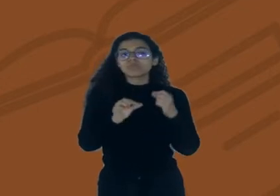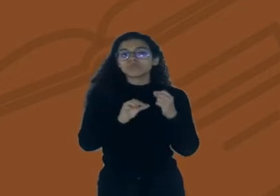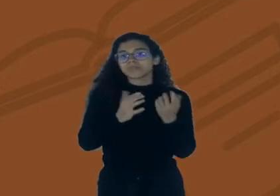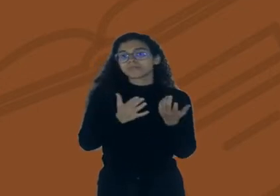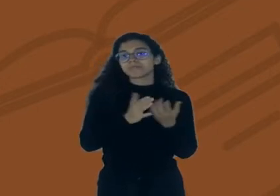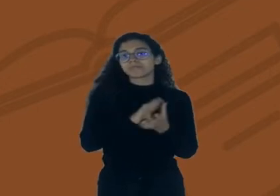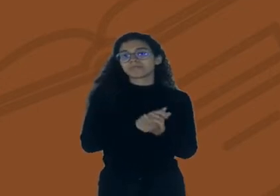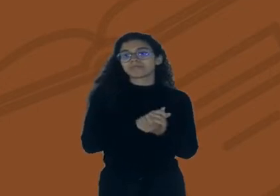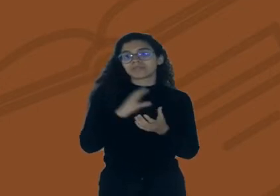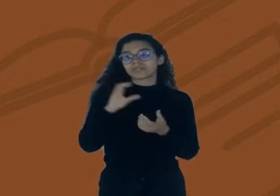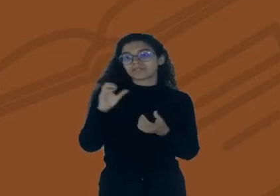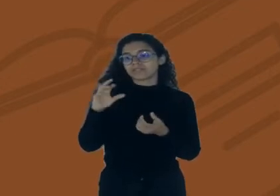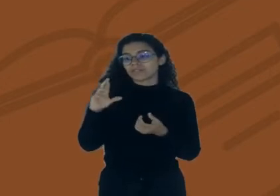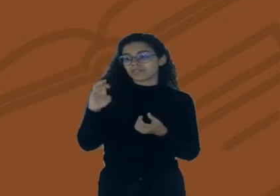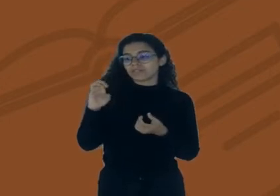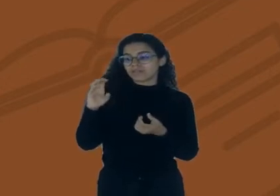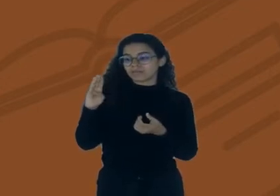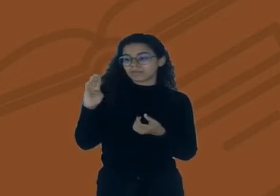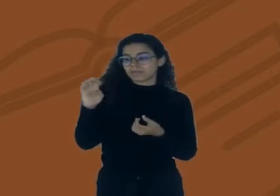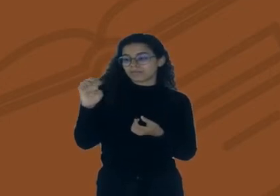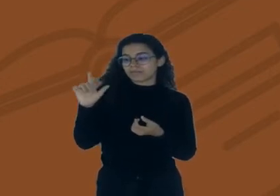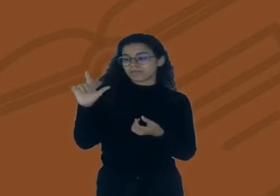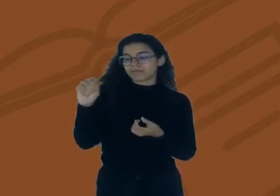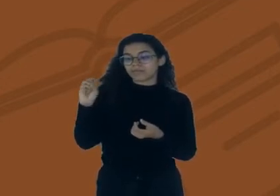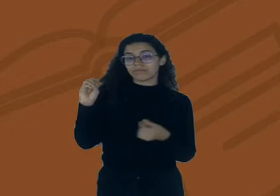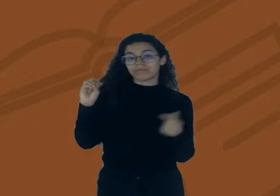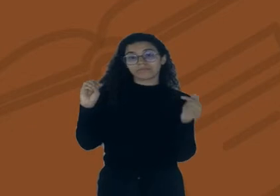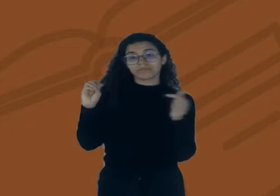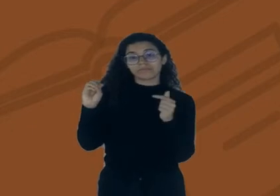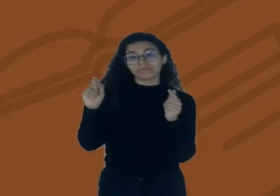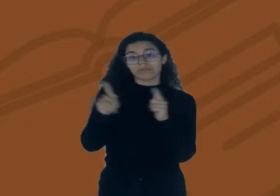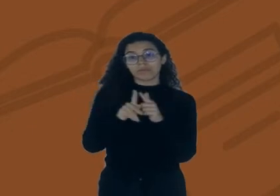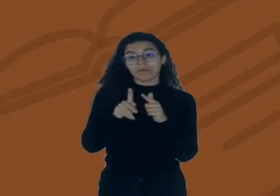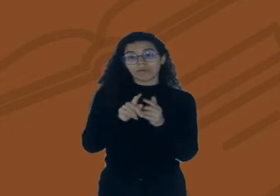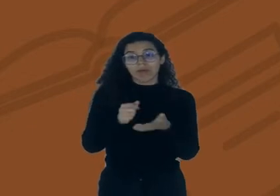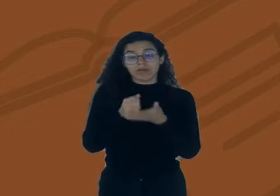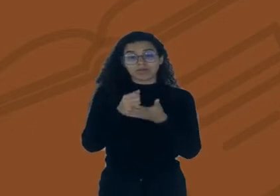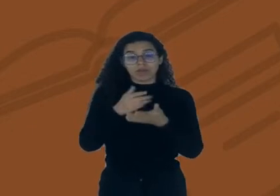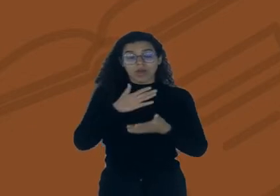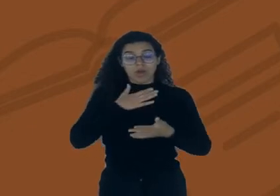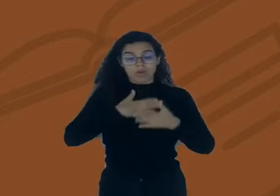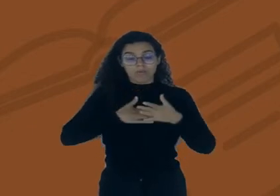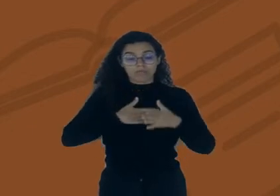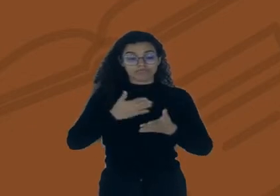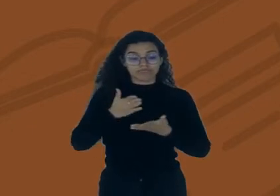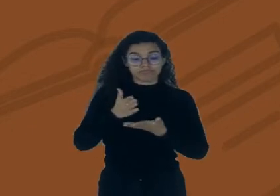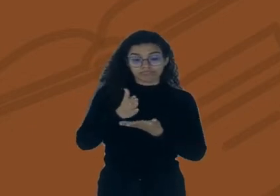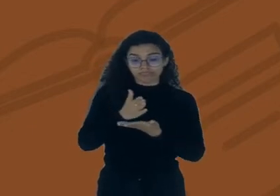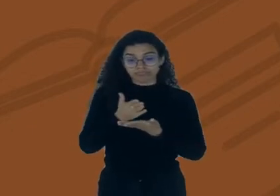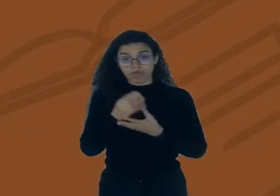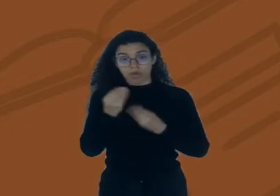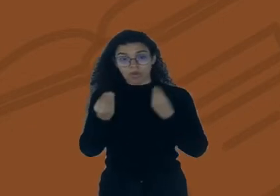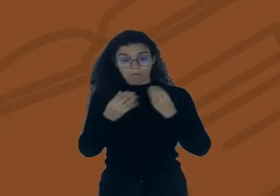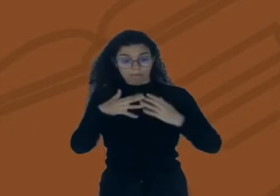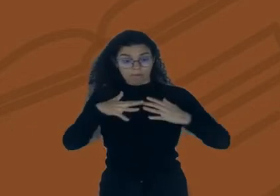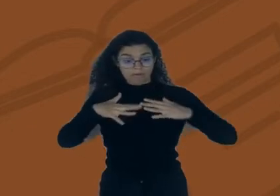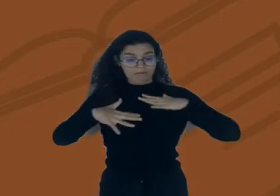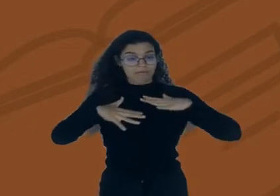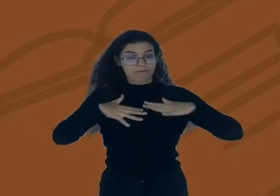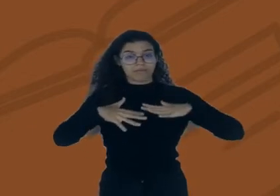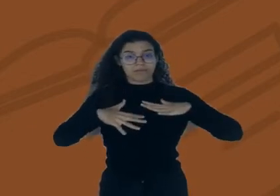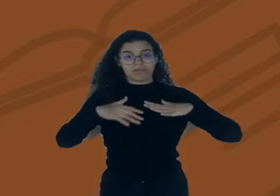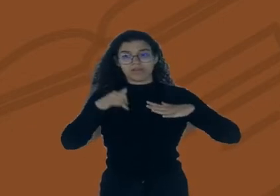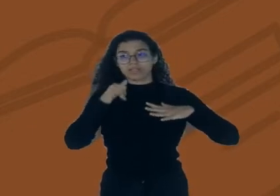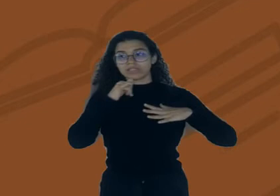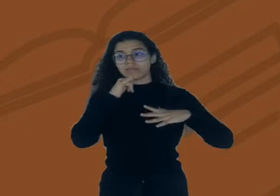o cerebelo? Ele está relacionado aí ao nosso equilíbrio, ao nosso movimento. Quando